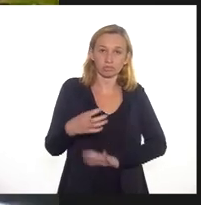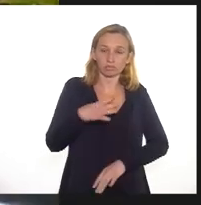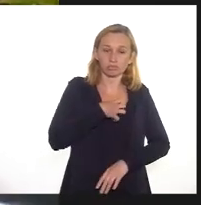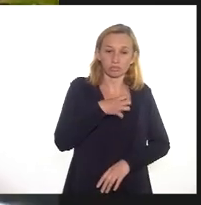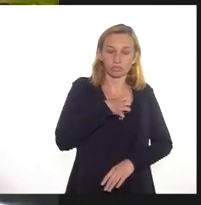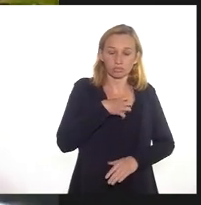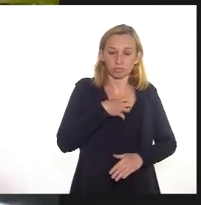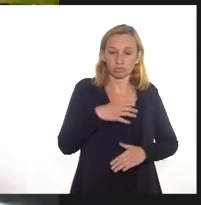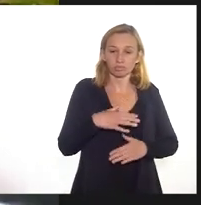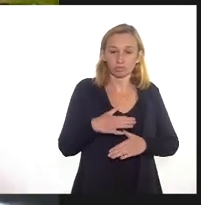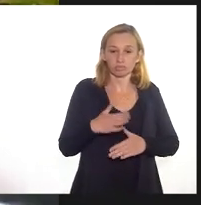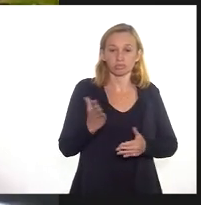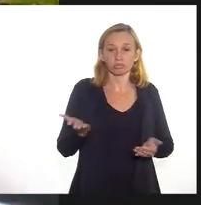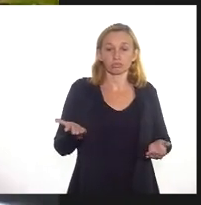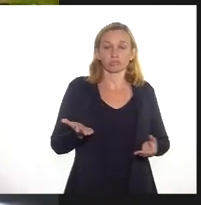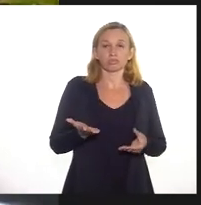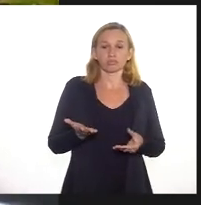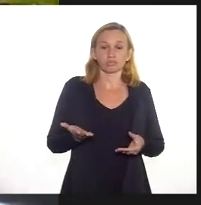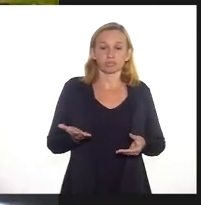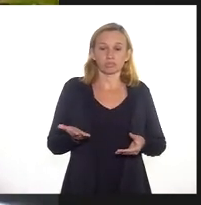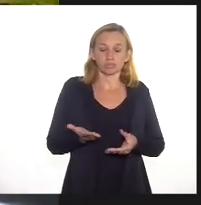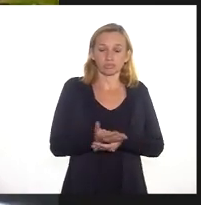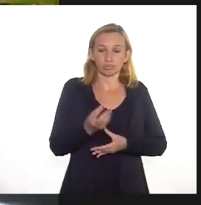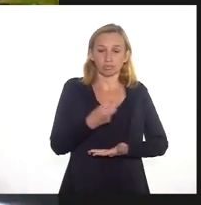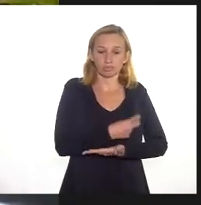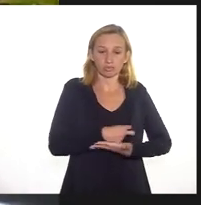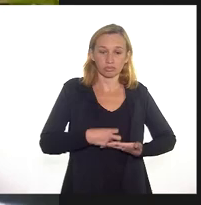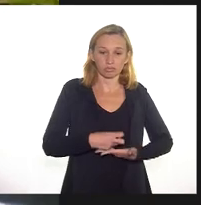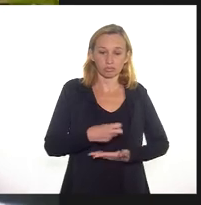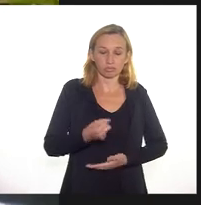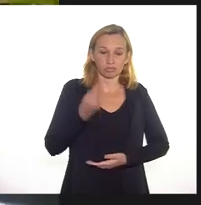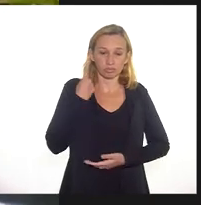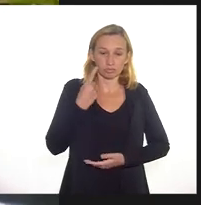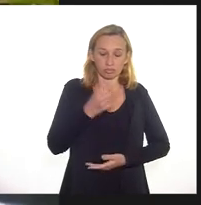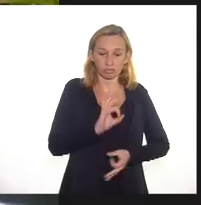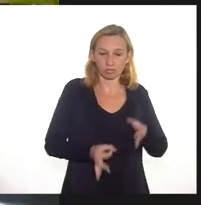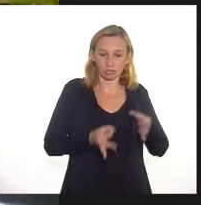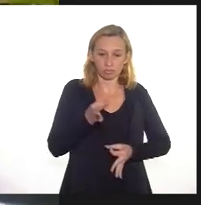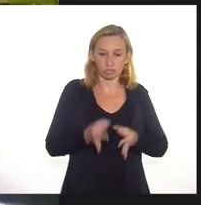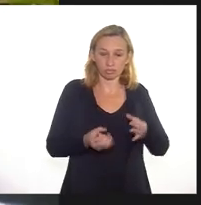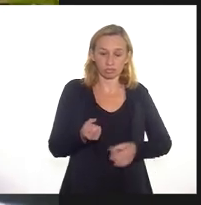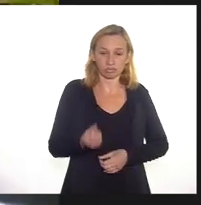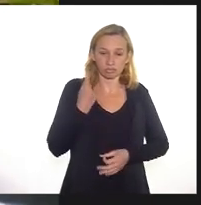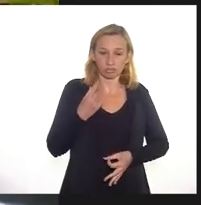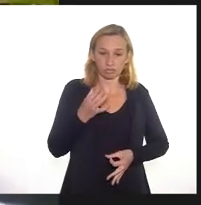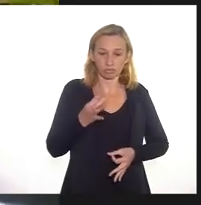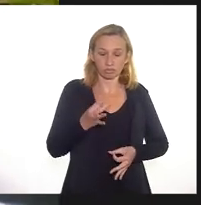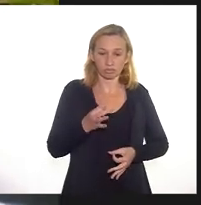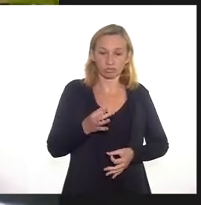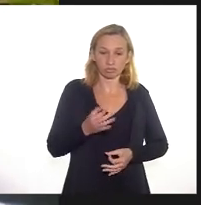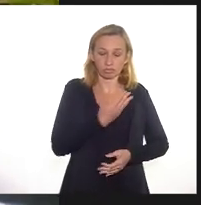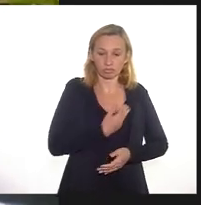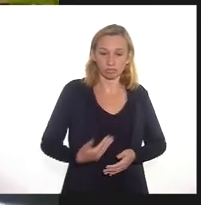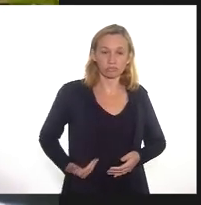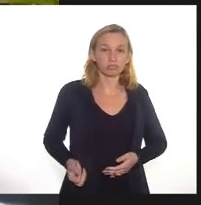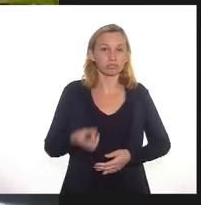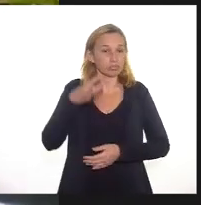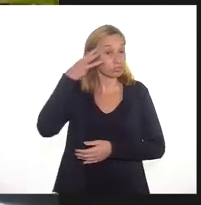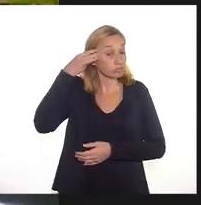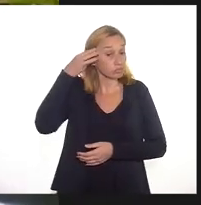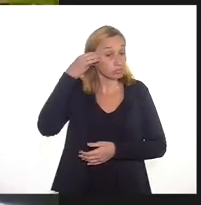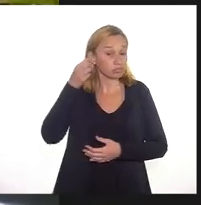do processo do ex-governador, ex-juiz Wilson Witzel, teve